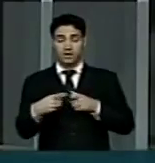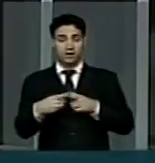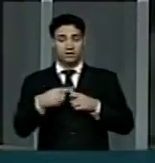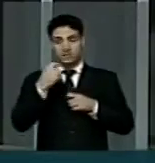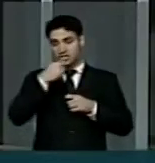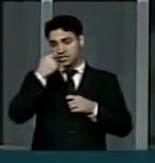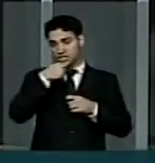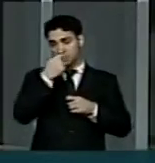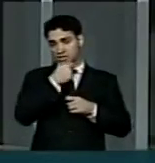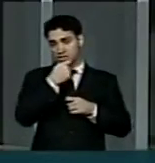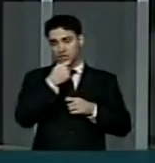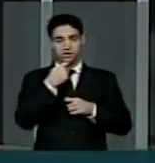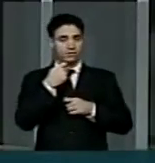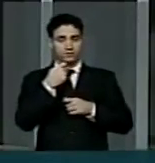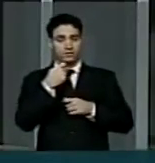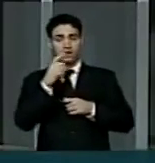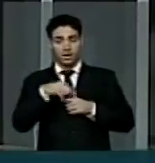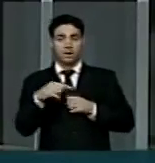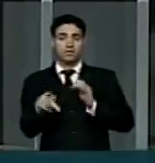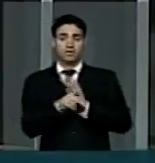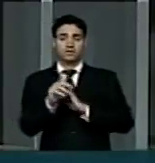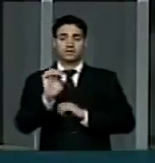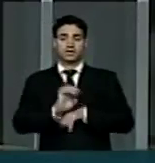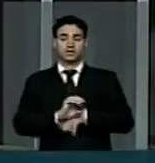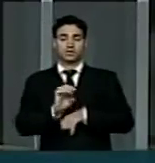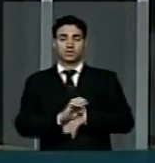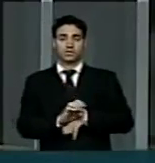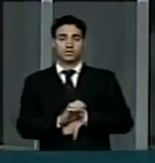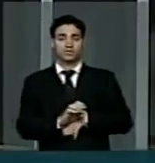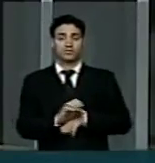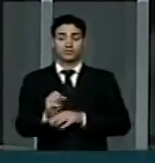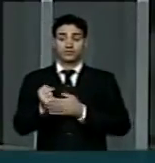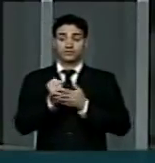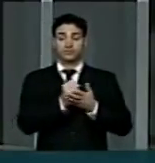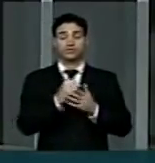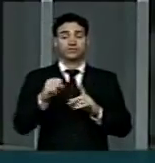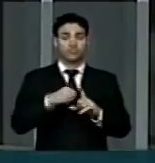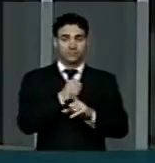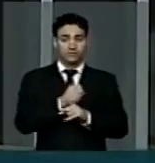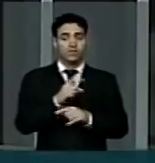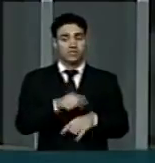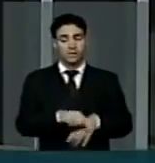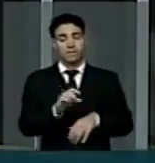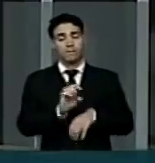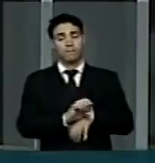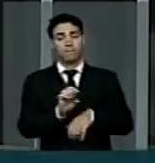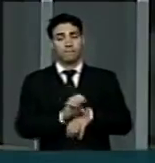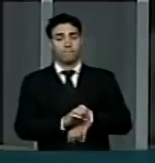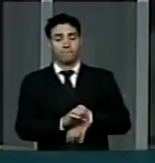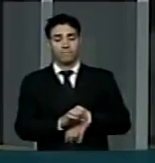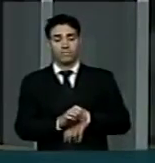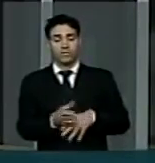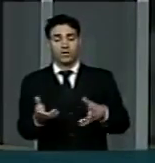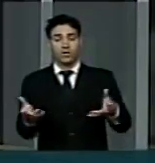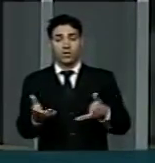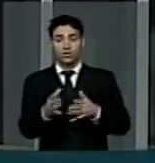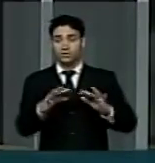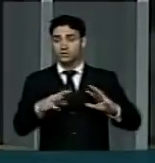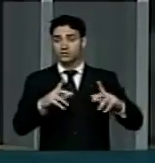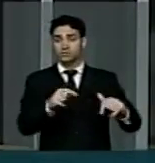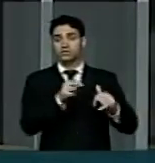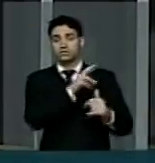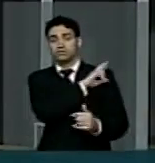odontologia do município era do estado. Assistência social era do estado, competência do estado ou da União. Hoje é tudo